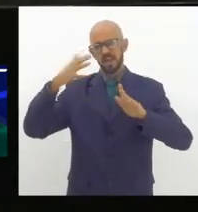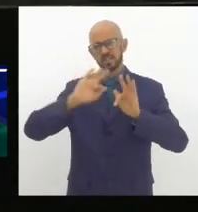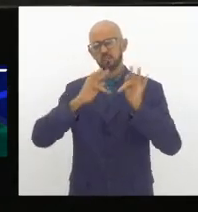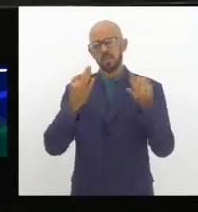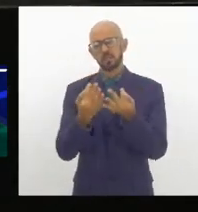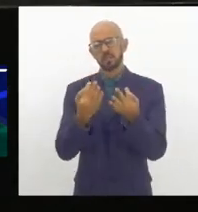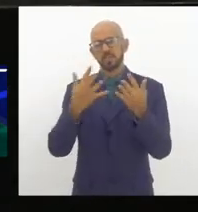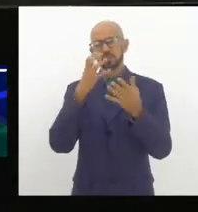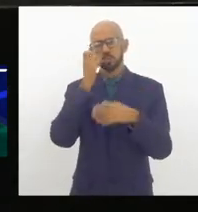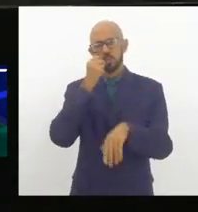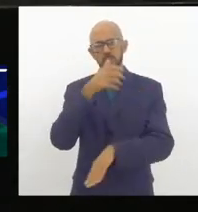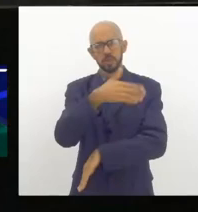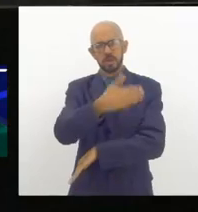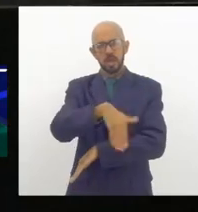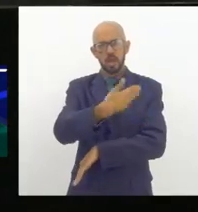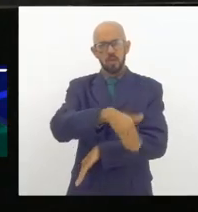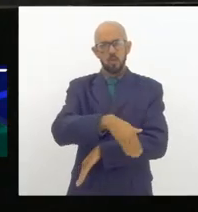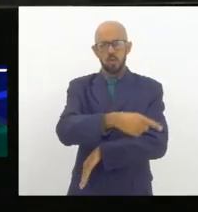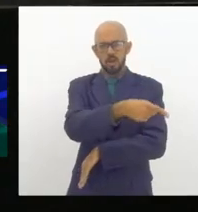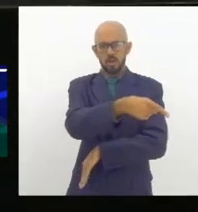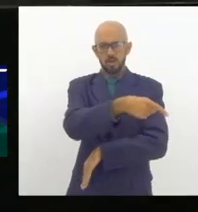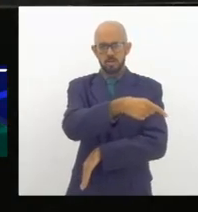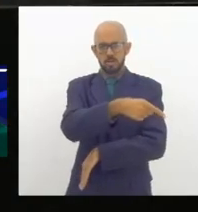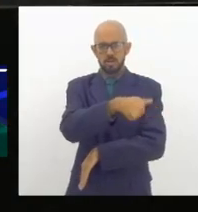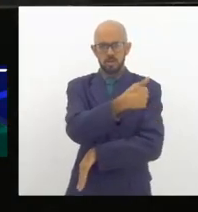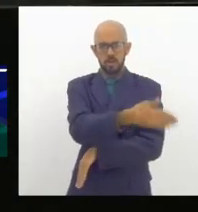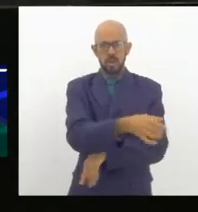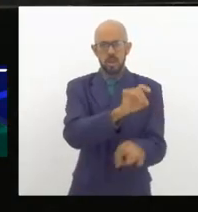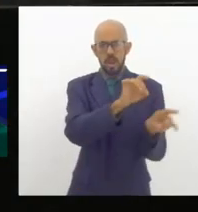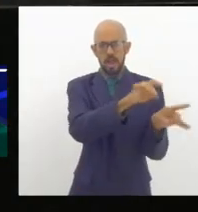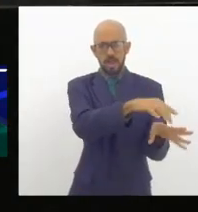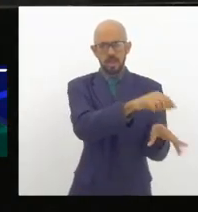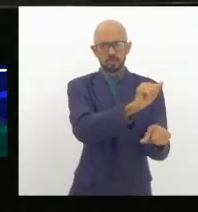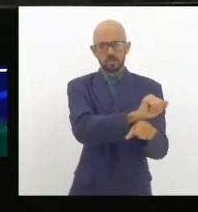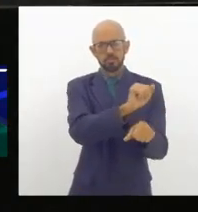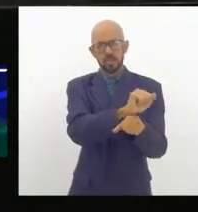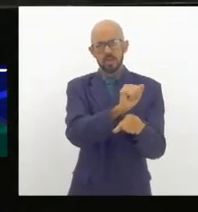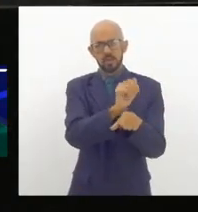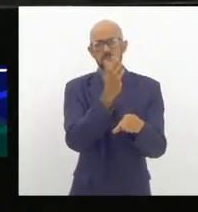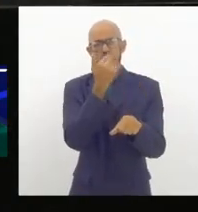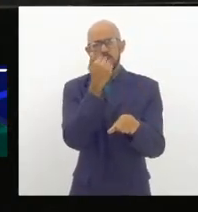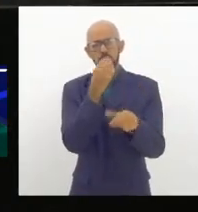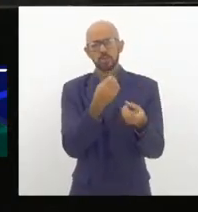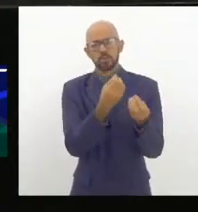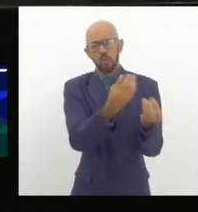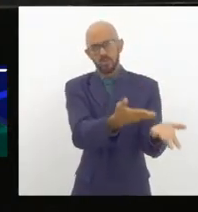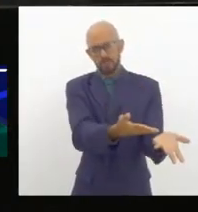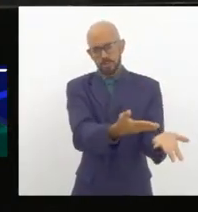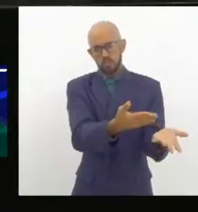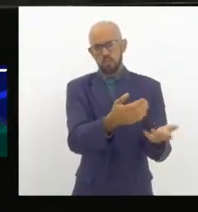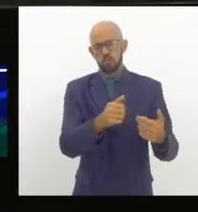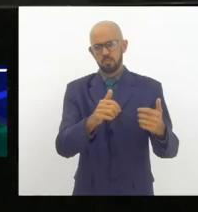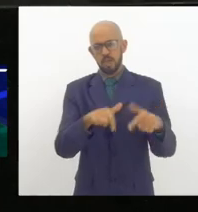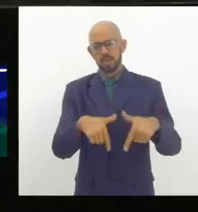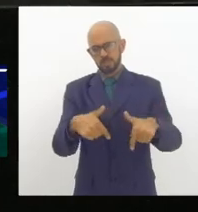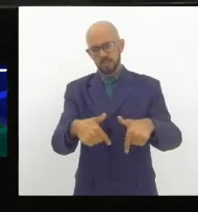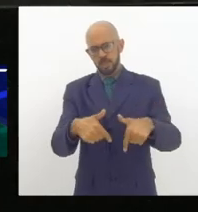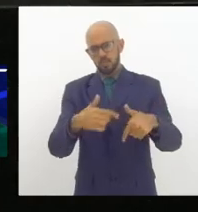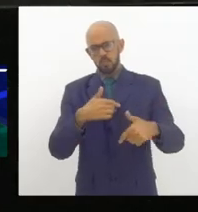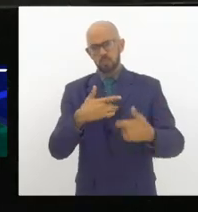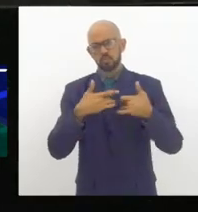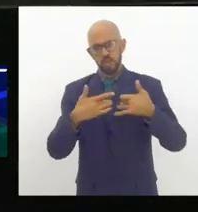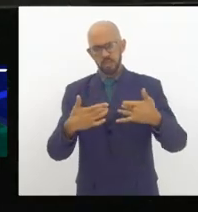dormindo ao relento debaixo de marquises esperando um prato de comida através de uma doação com ação Generosa